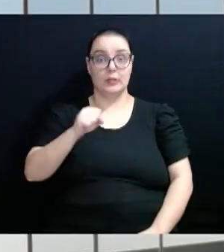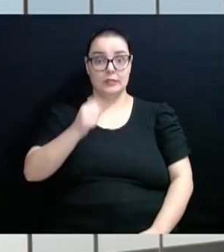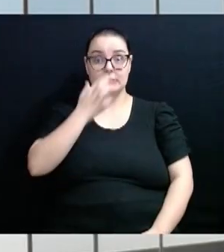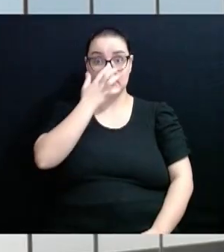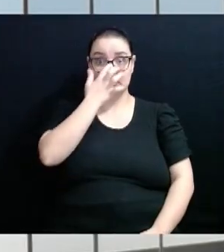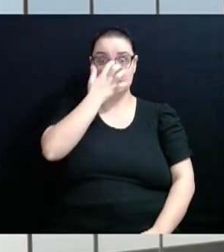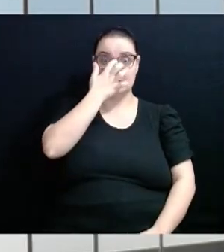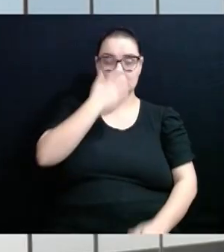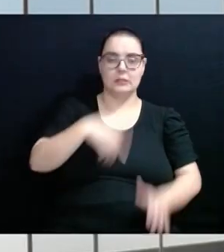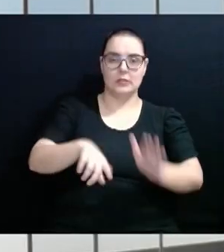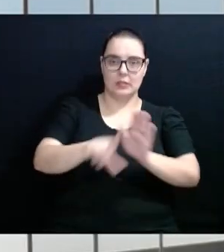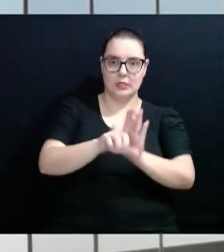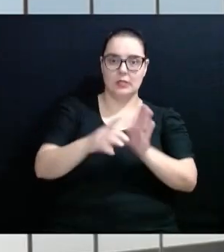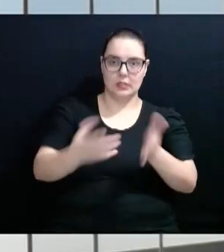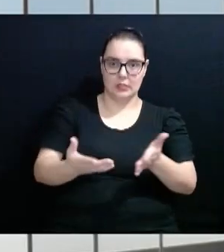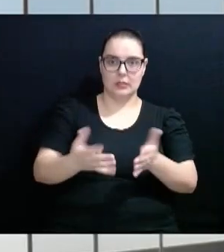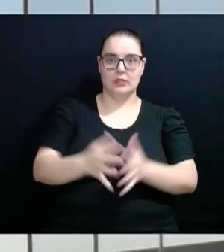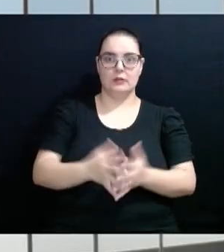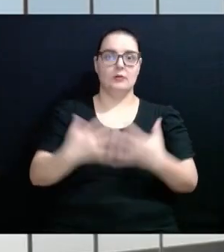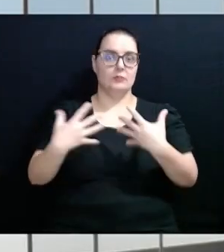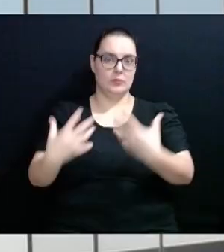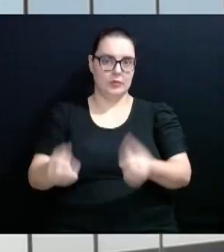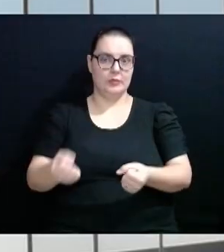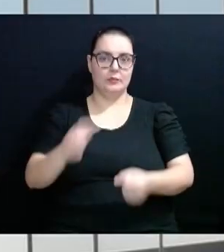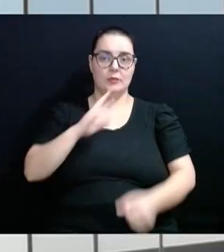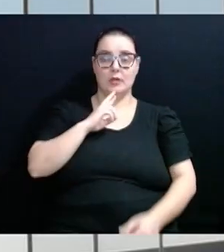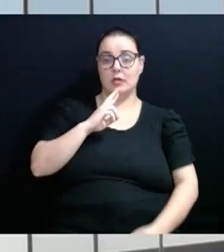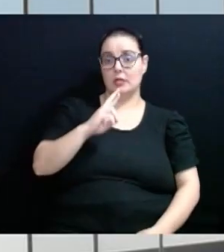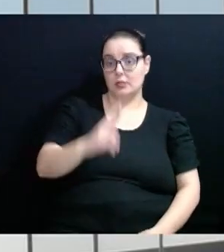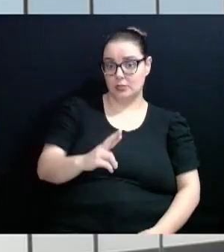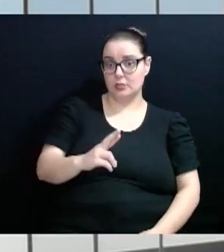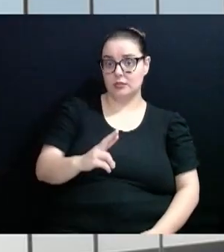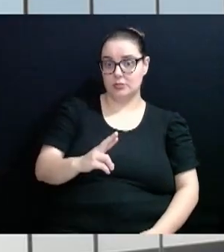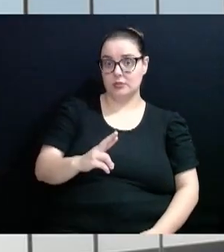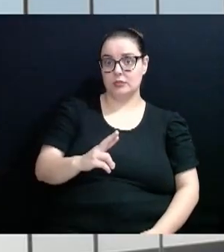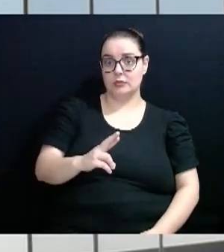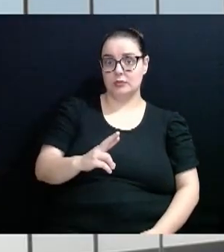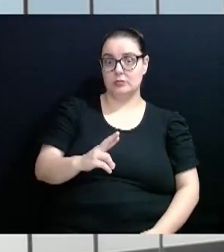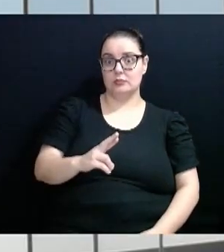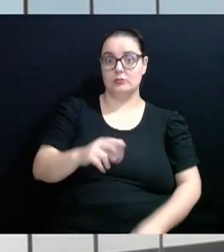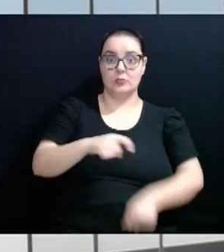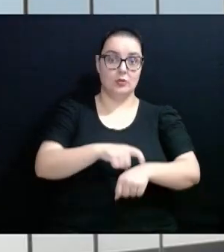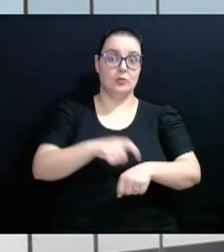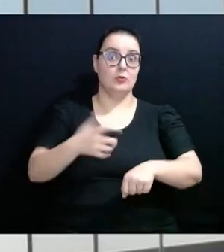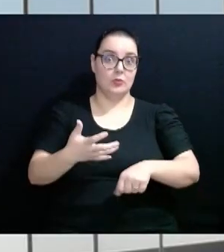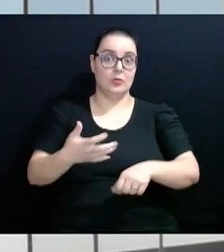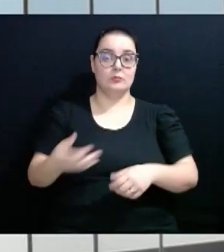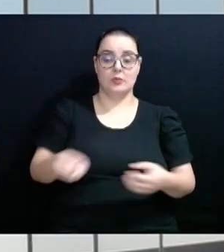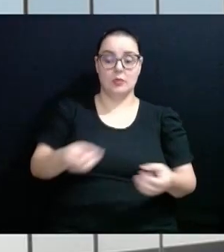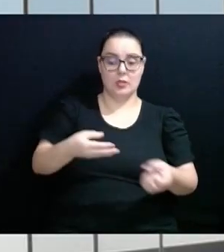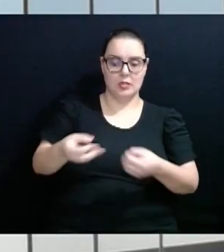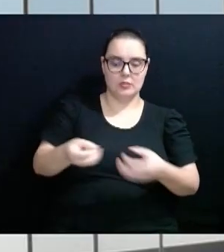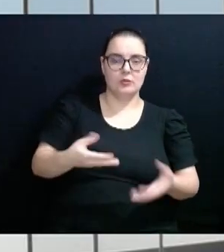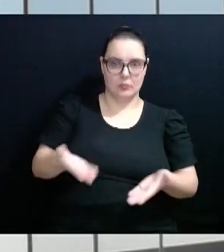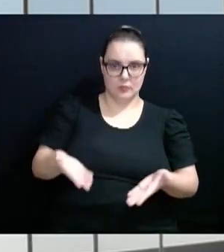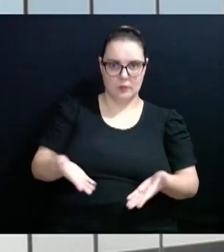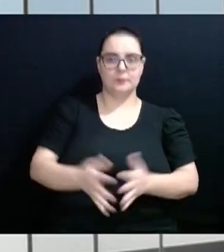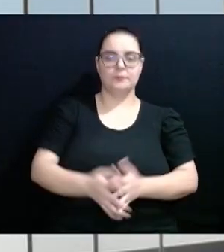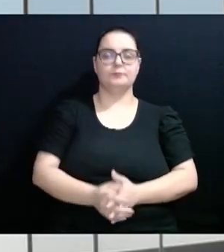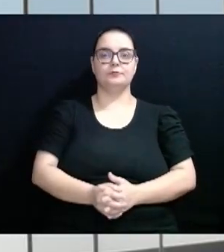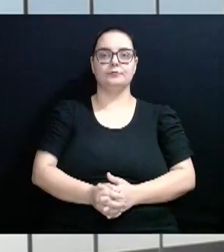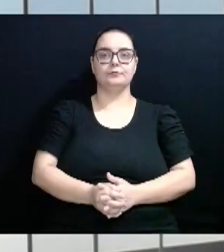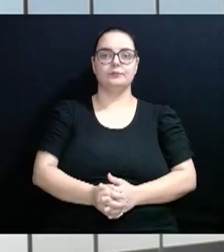ela foi sancionada para responder, né, a uma situação recente, né, e que